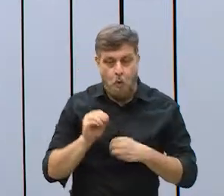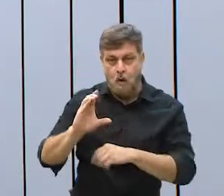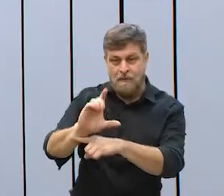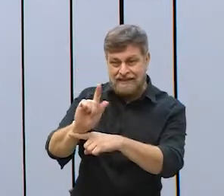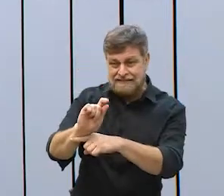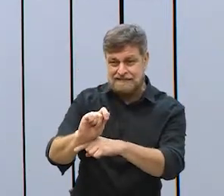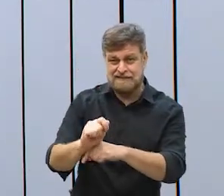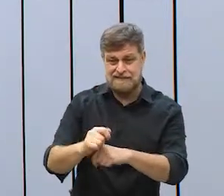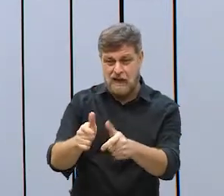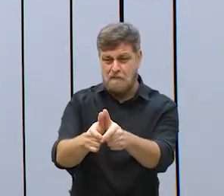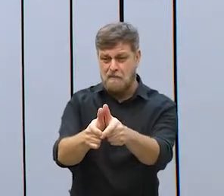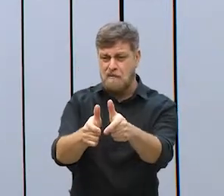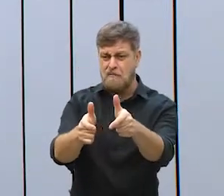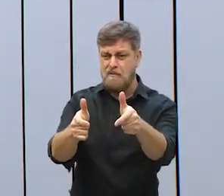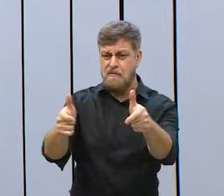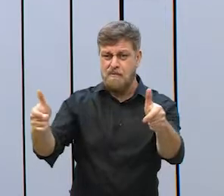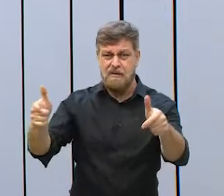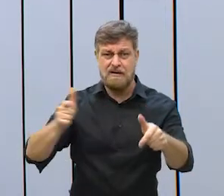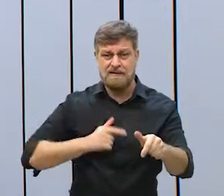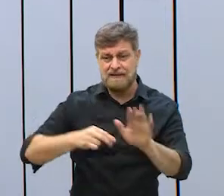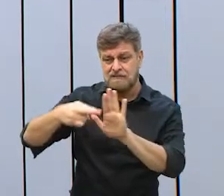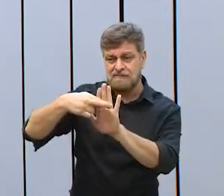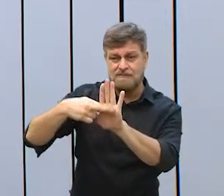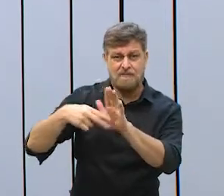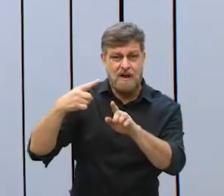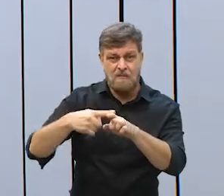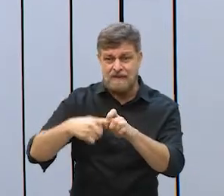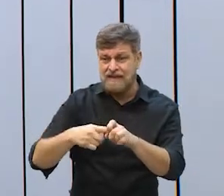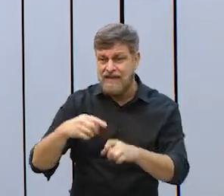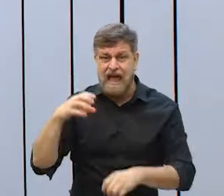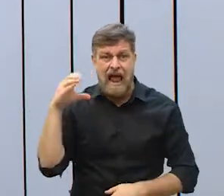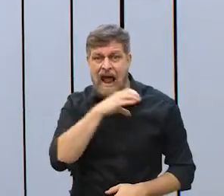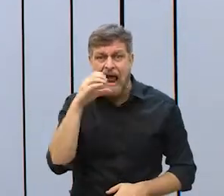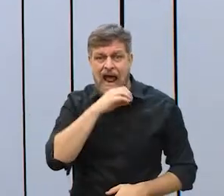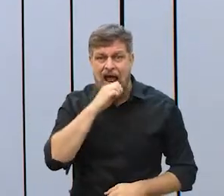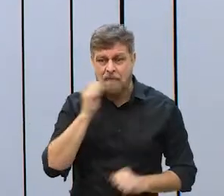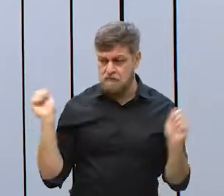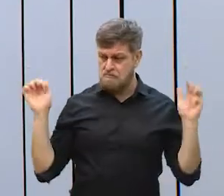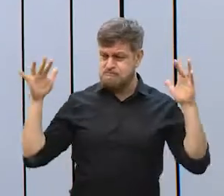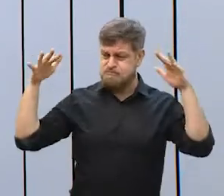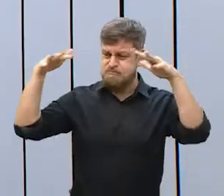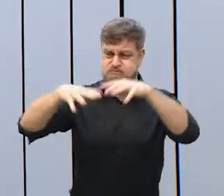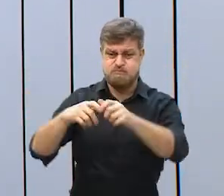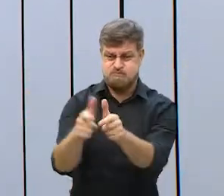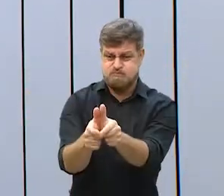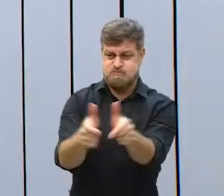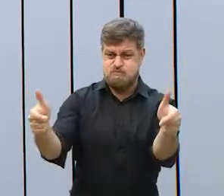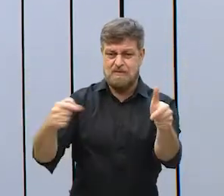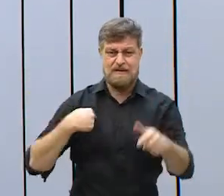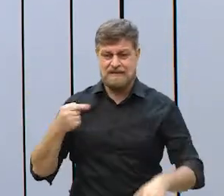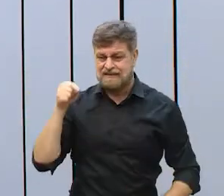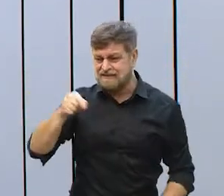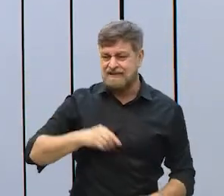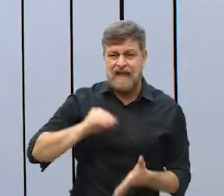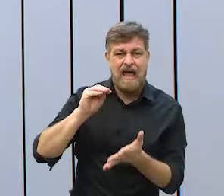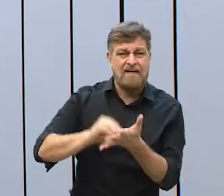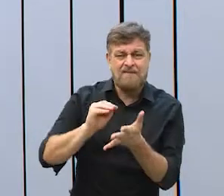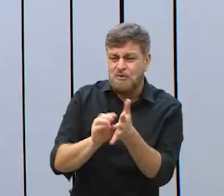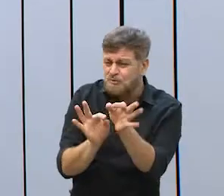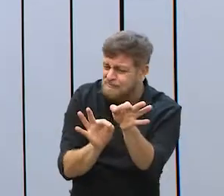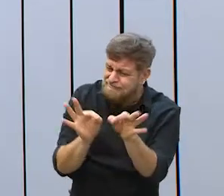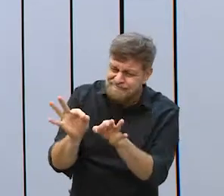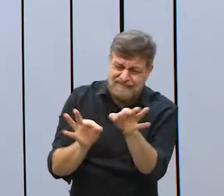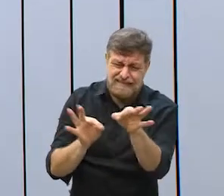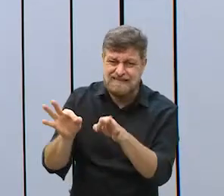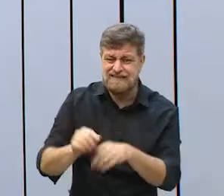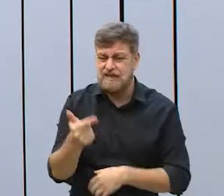de maneira ordenada? Porque o distrito cresceu muito rápido, de maneira, a gente considera, desorganizada,